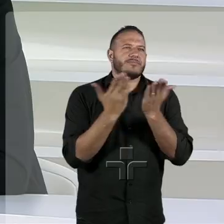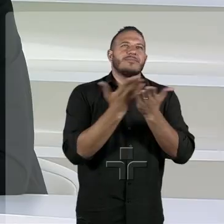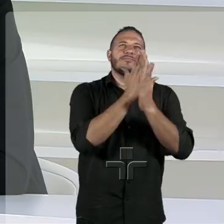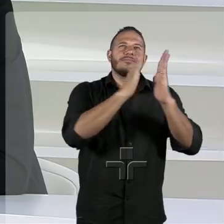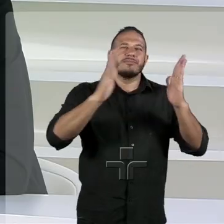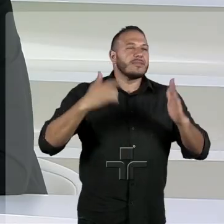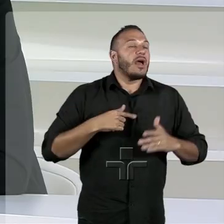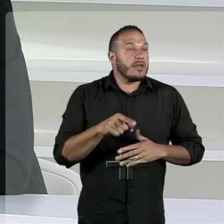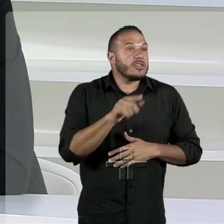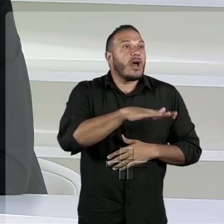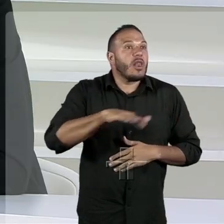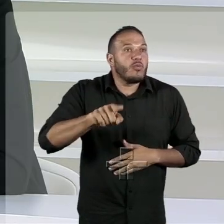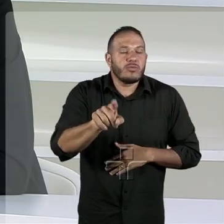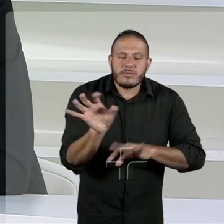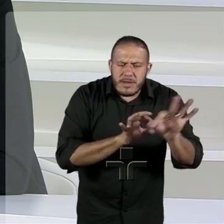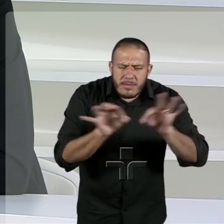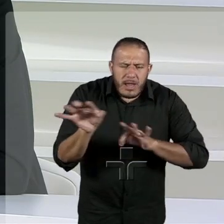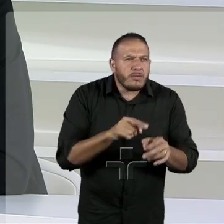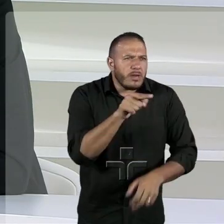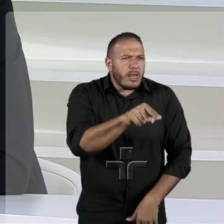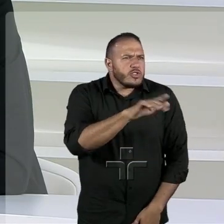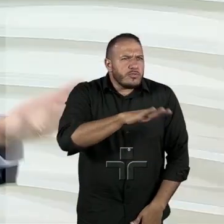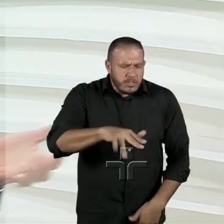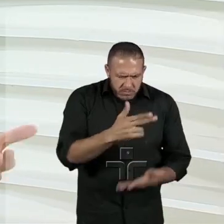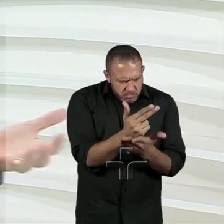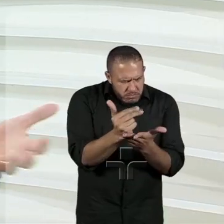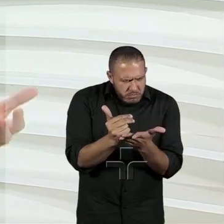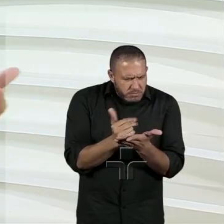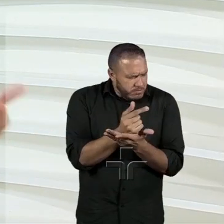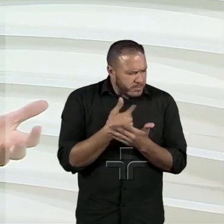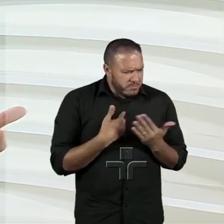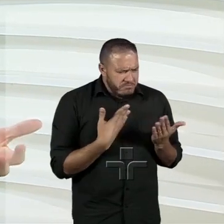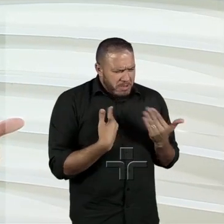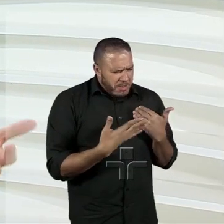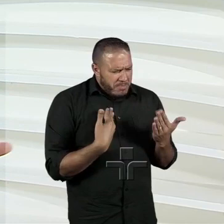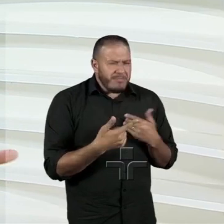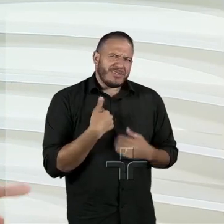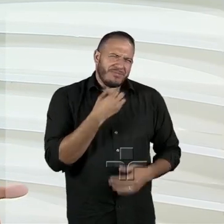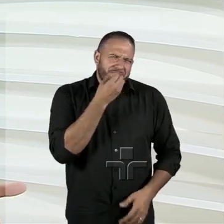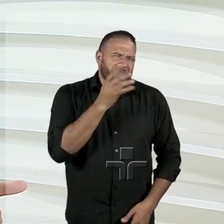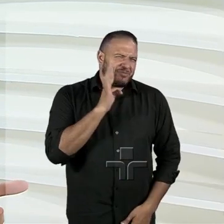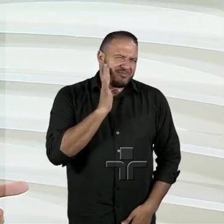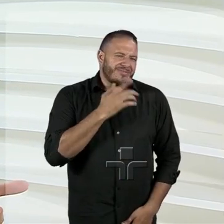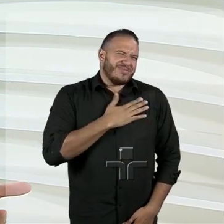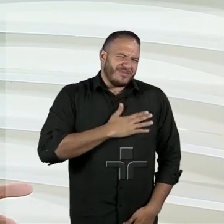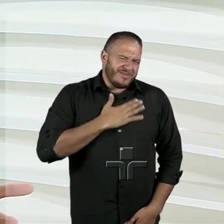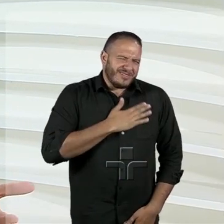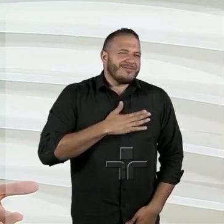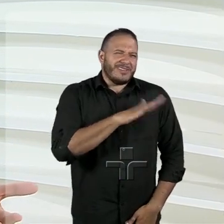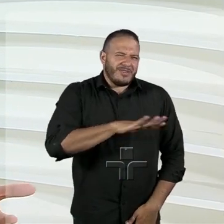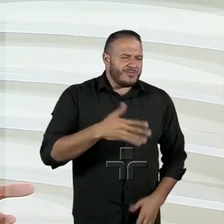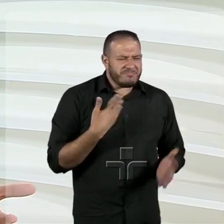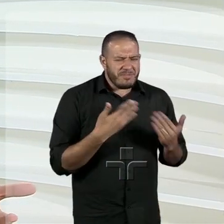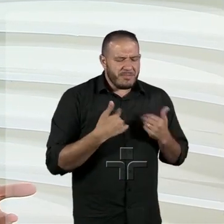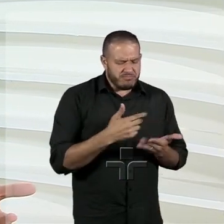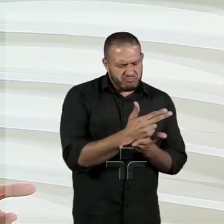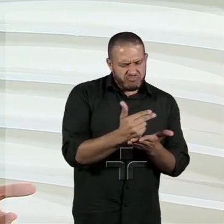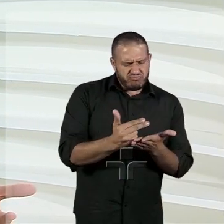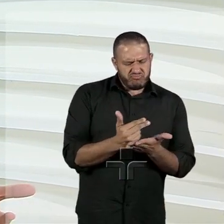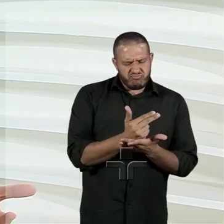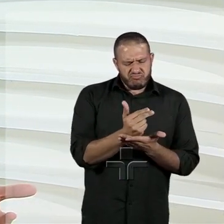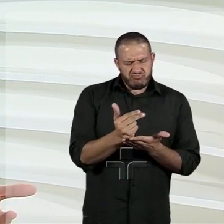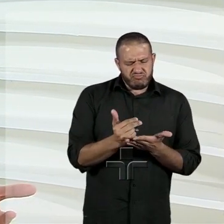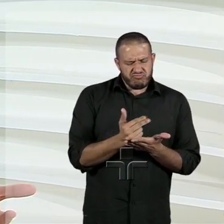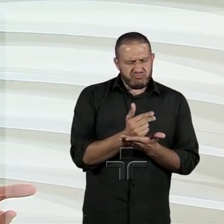alunos preparando o acolhimento e lá tinha um menino fazendo desenho. Comecei a conversar, que é muito bom, né, conversar com alunos quando você vai na escola. E tinha um menino fazendo